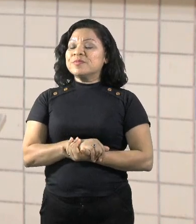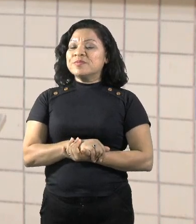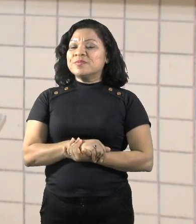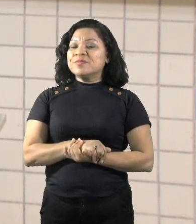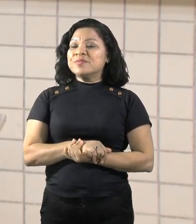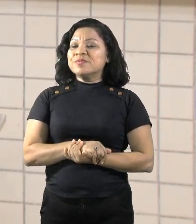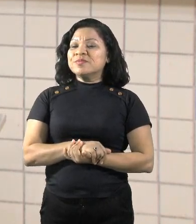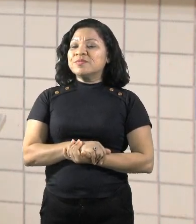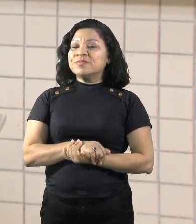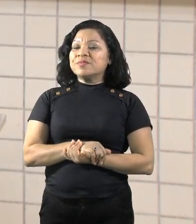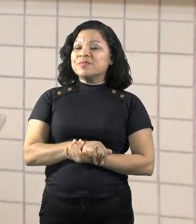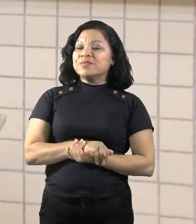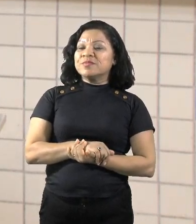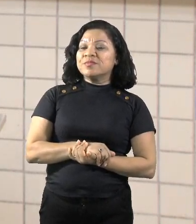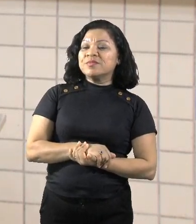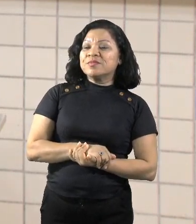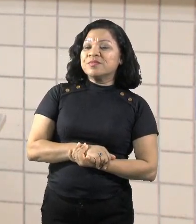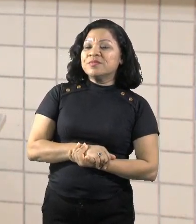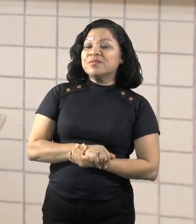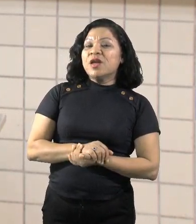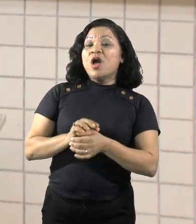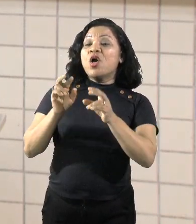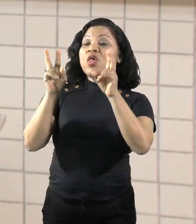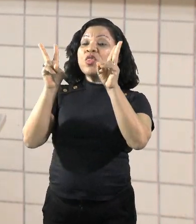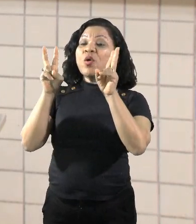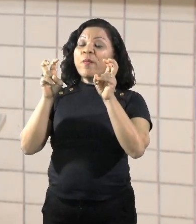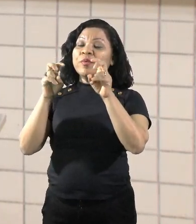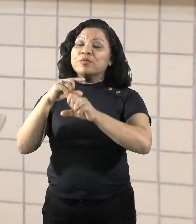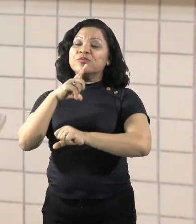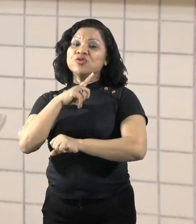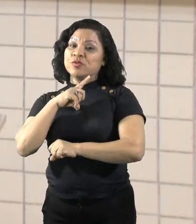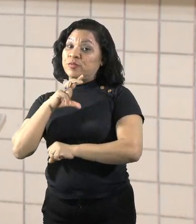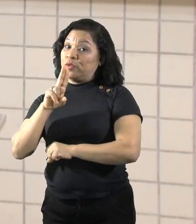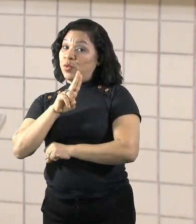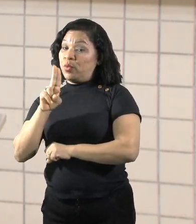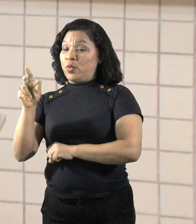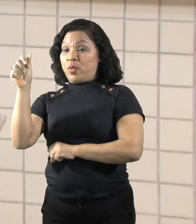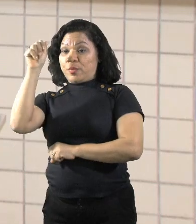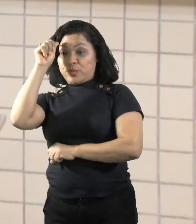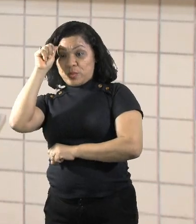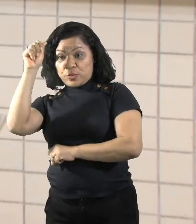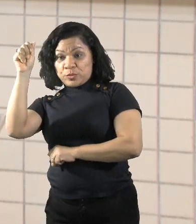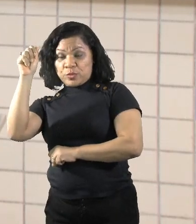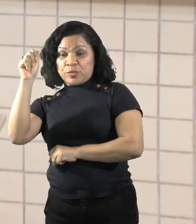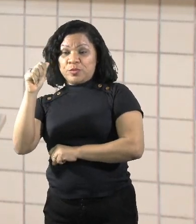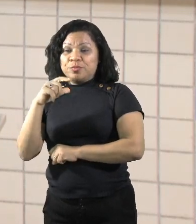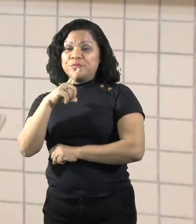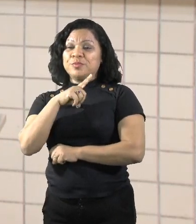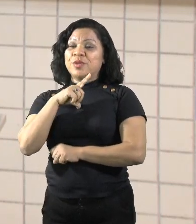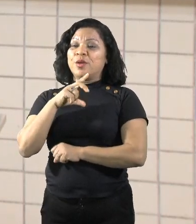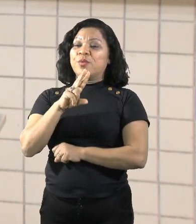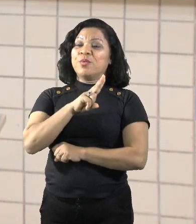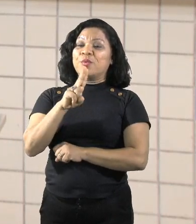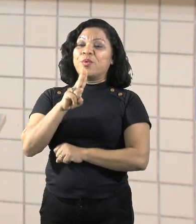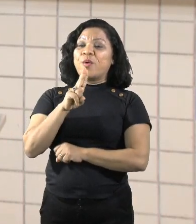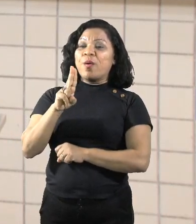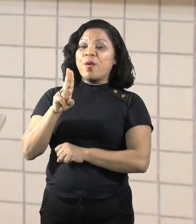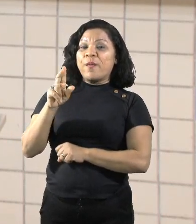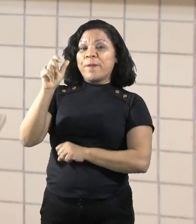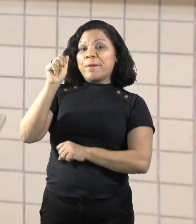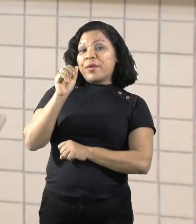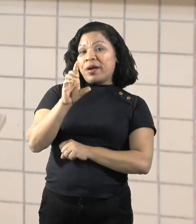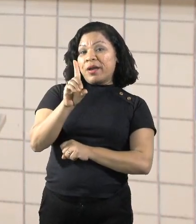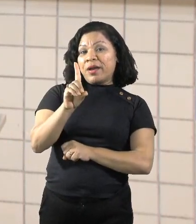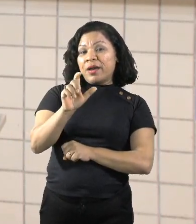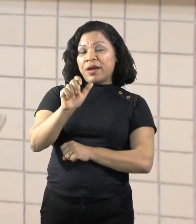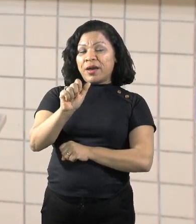Balão. Nome do título. Tem aqui o nome do autor. Tem o nome do autor aqui, ó. O nome do autor é Daniel